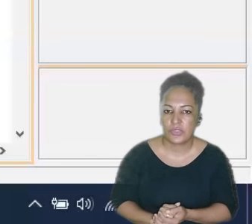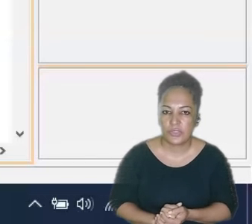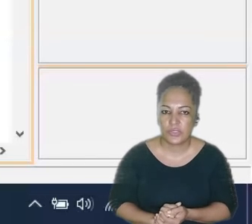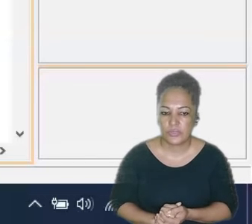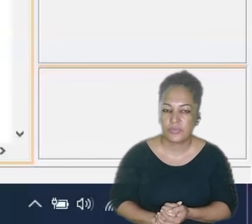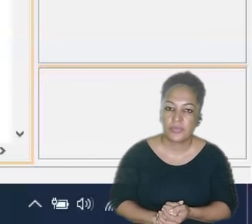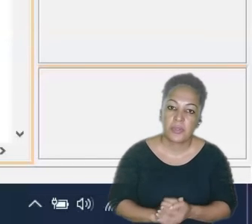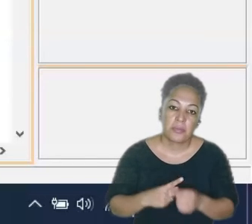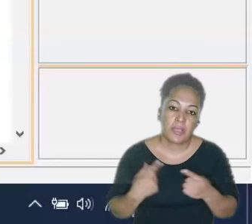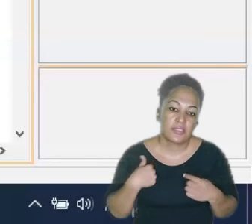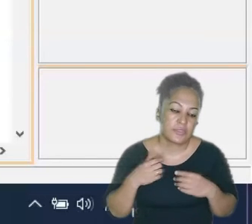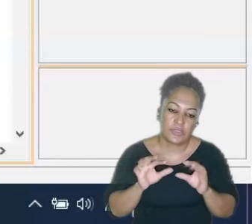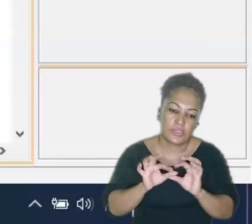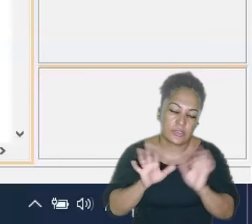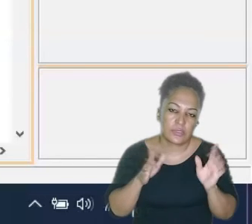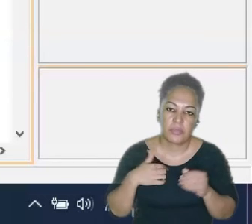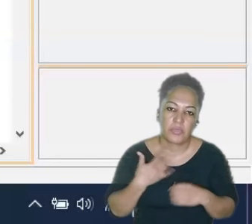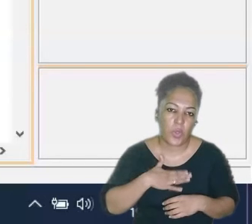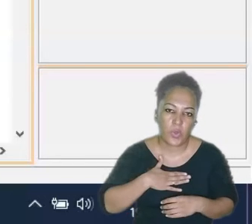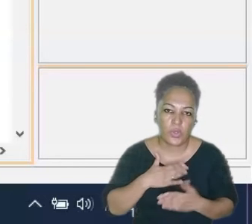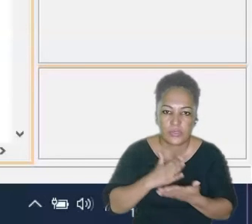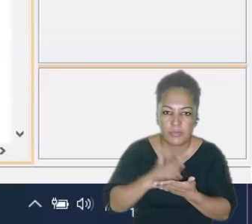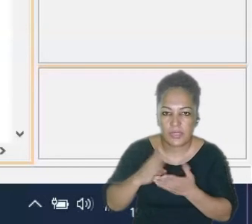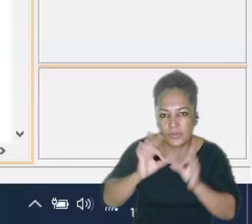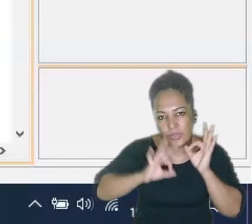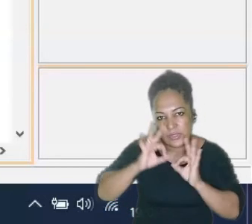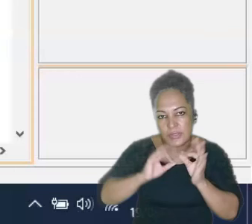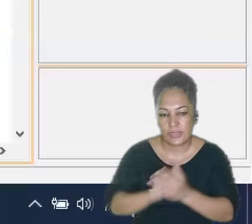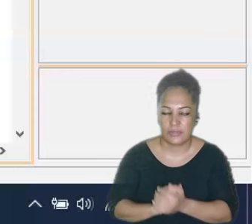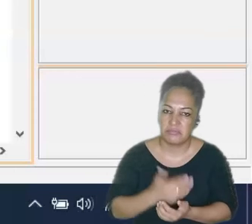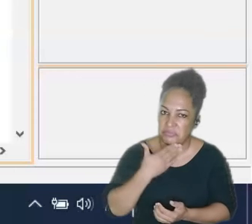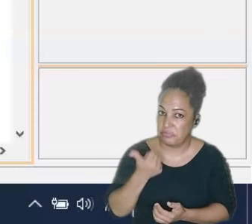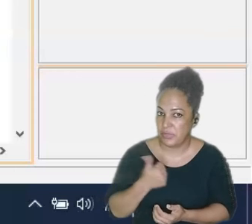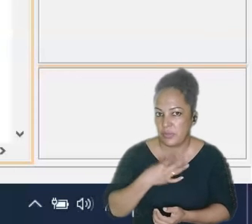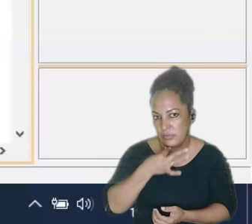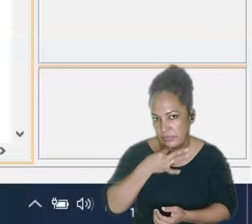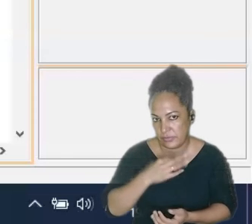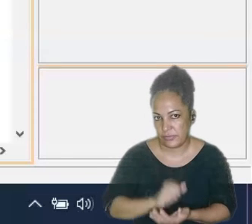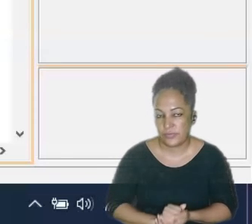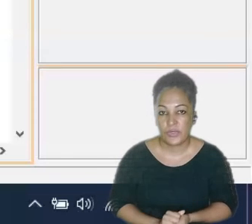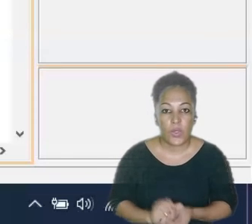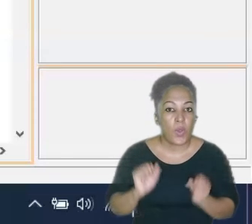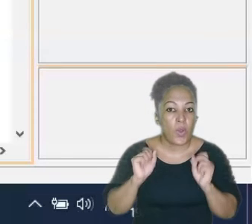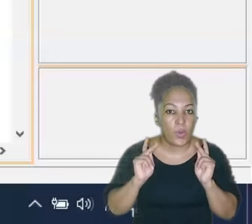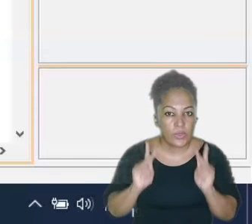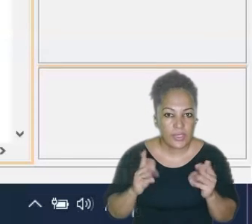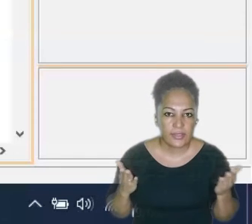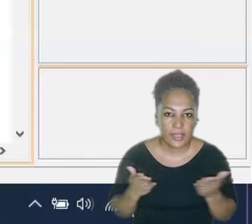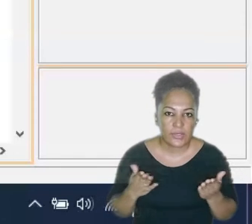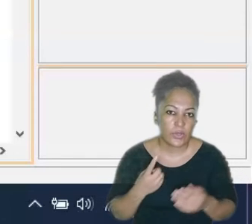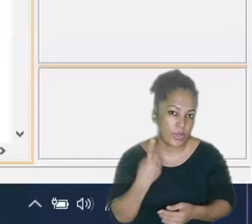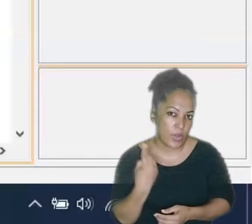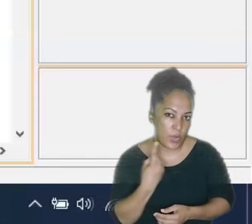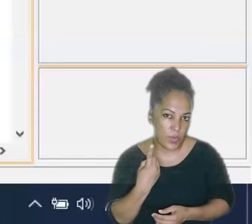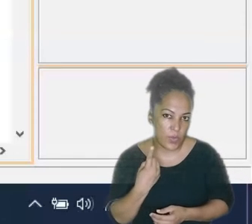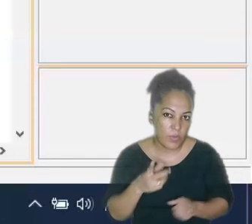tá? Você suprimir as duas entidades. Mas eu vou deixar assim, que eu acho mais dividido, mais organizado. Beleza, galera.